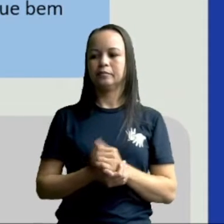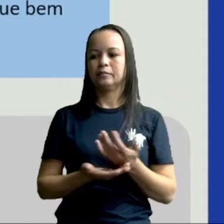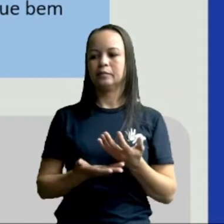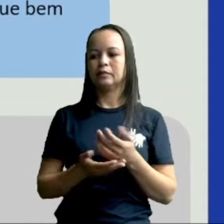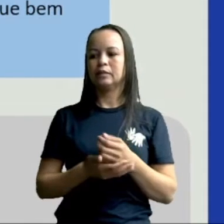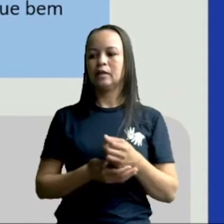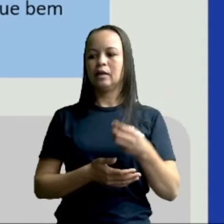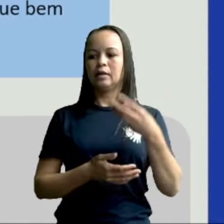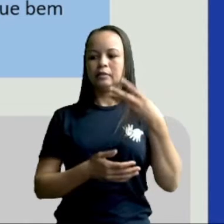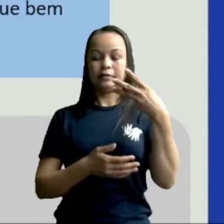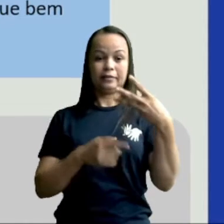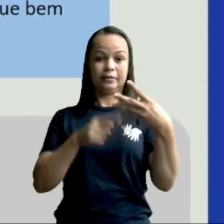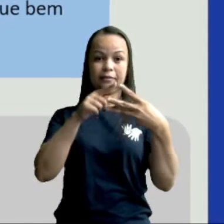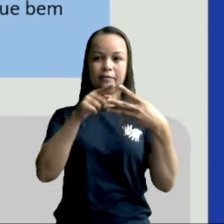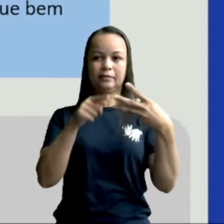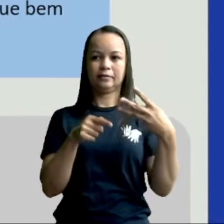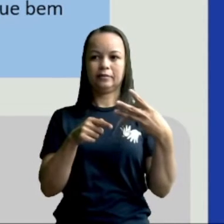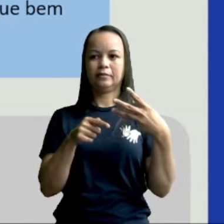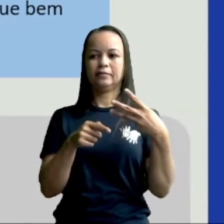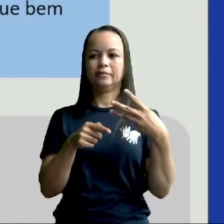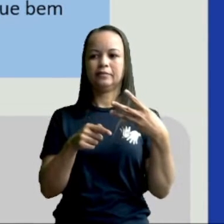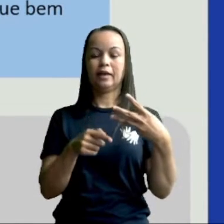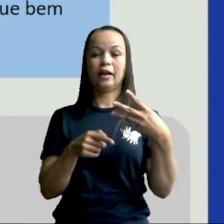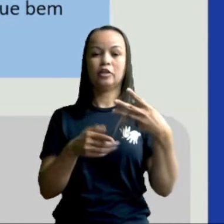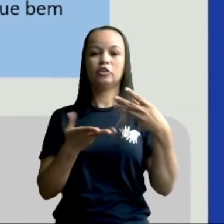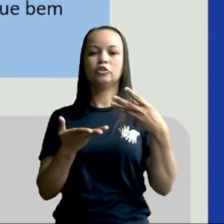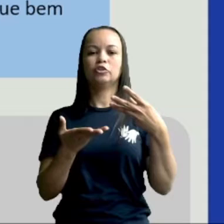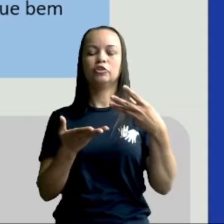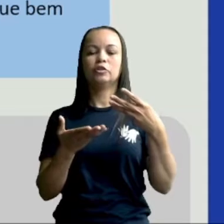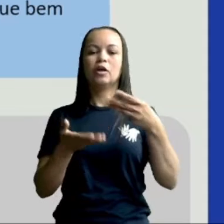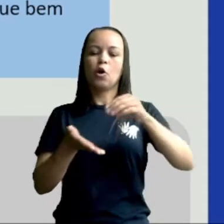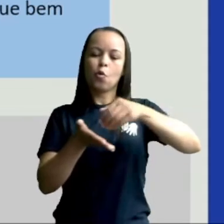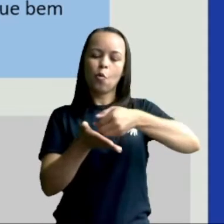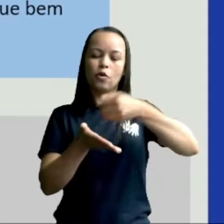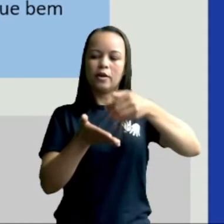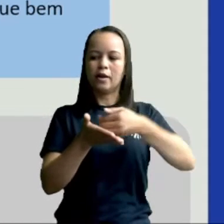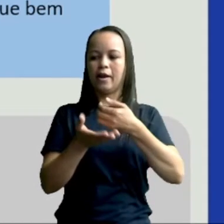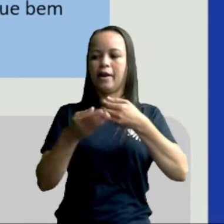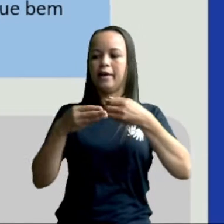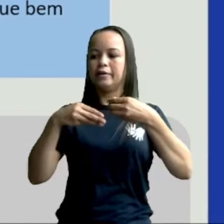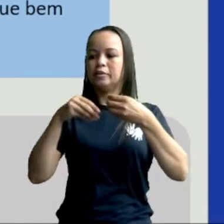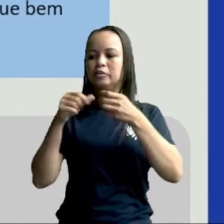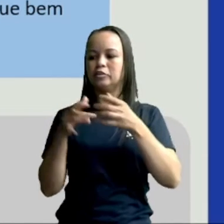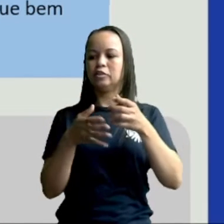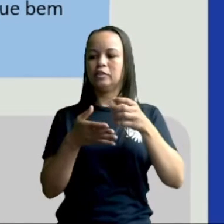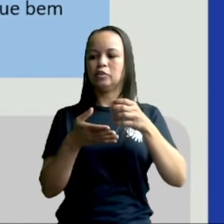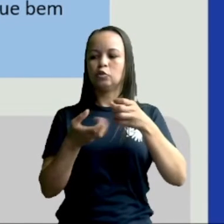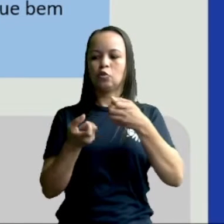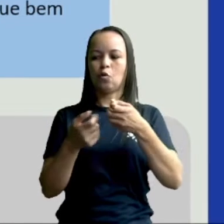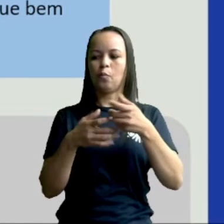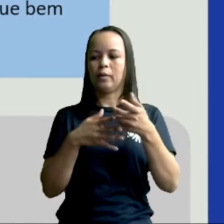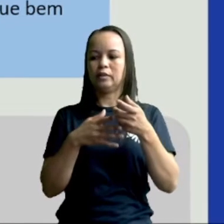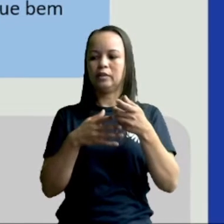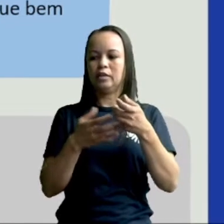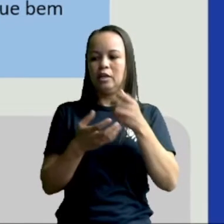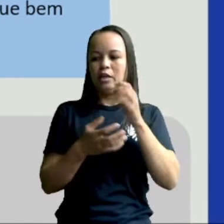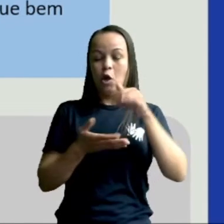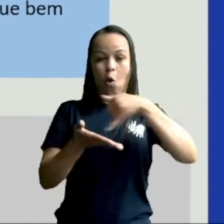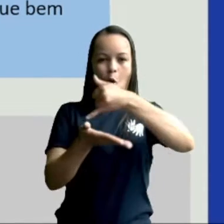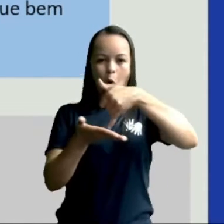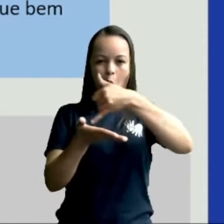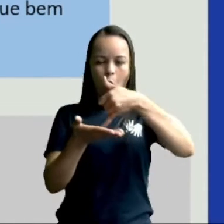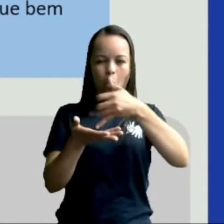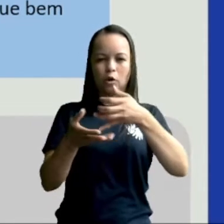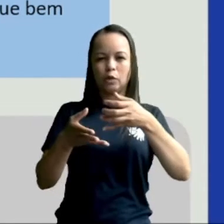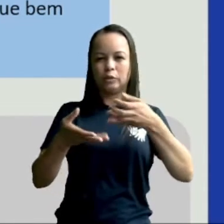desculpe, o trecho ficou ué, e 1 colher de sopa de vinagre, 1 colher e meia